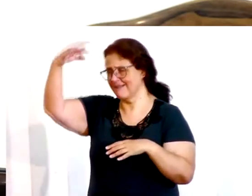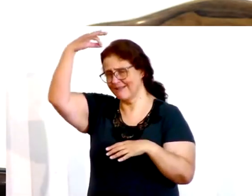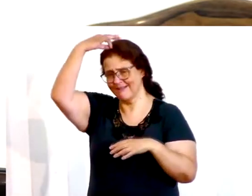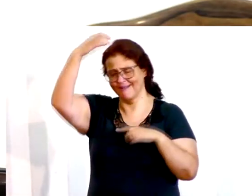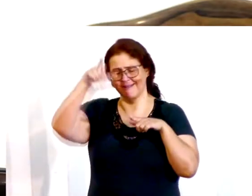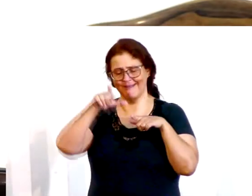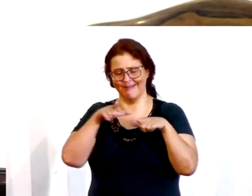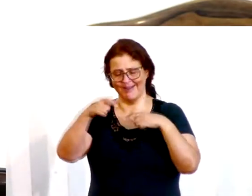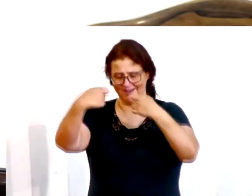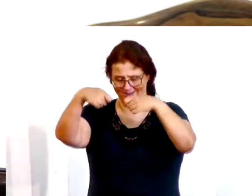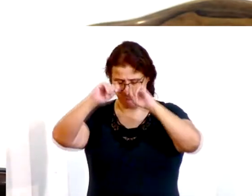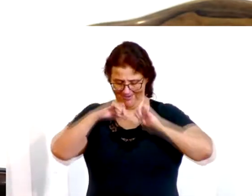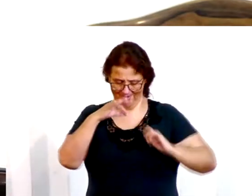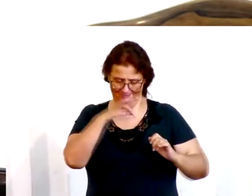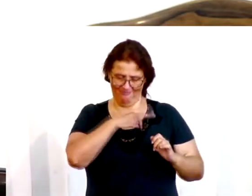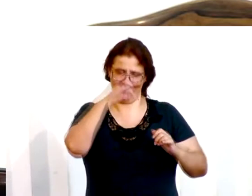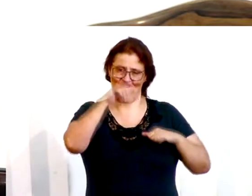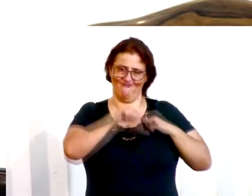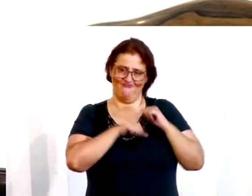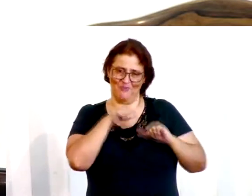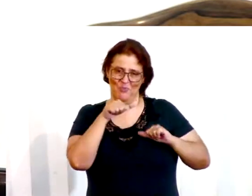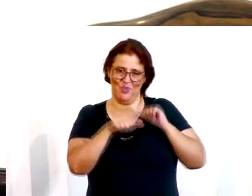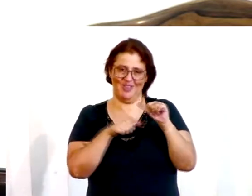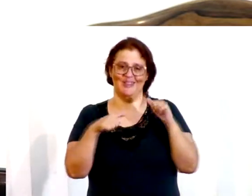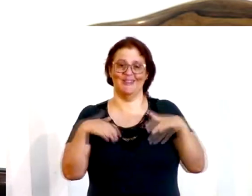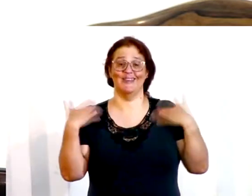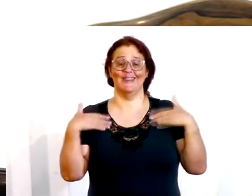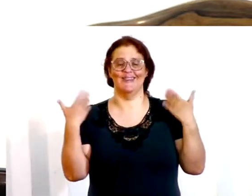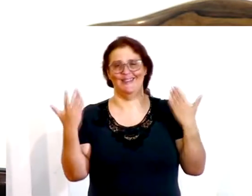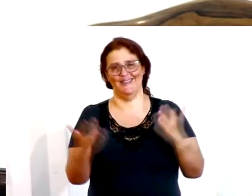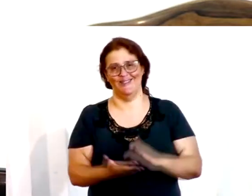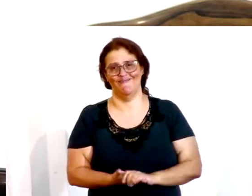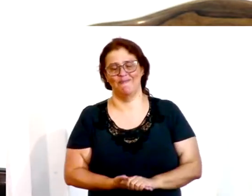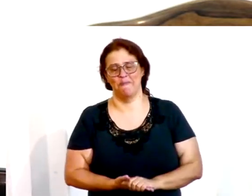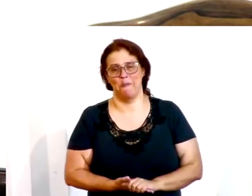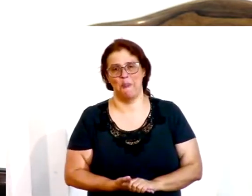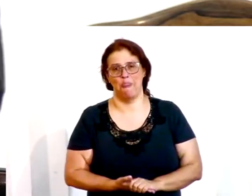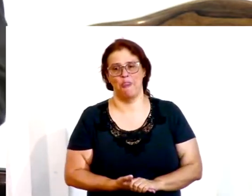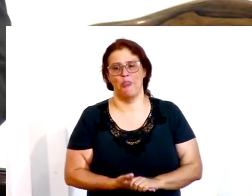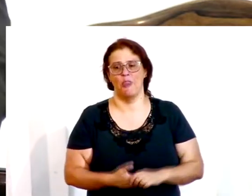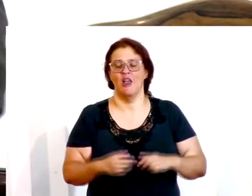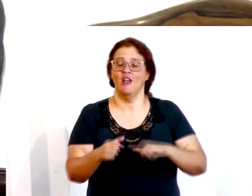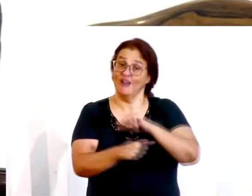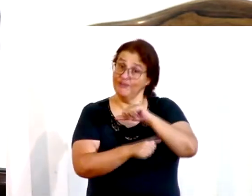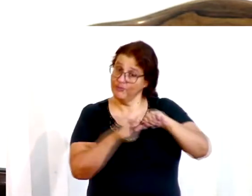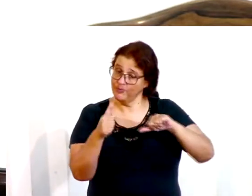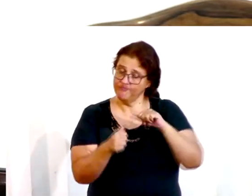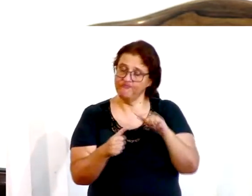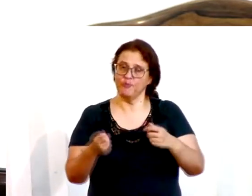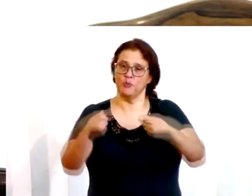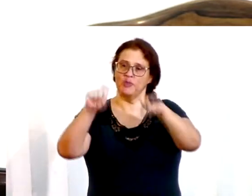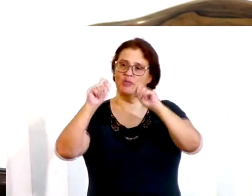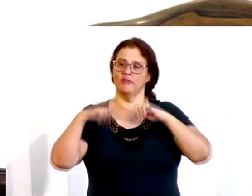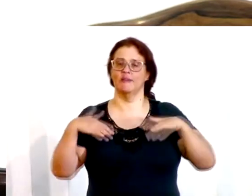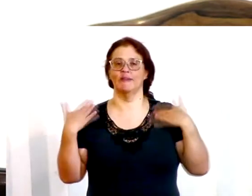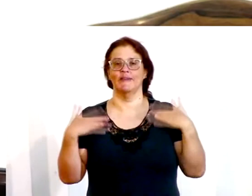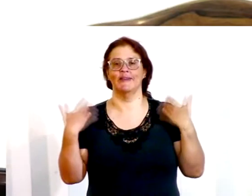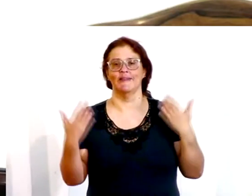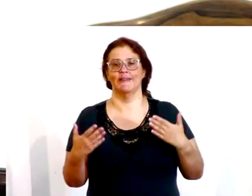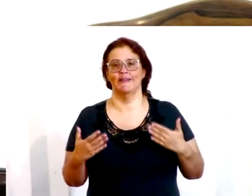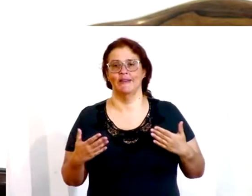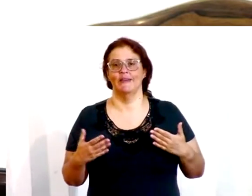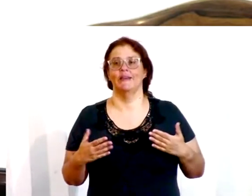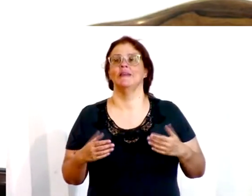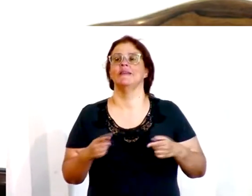Essa autossuficiência que produzirá o contentamento só é possível através de um empenho e